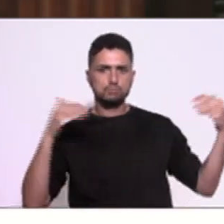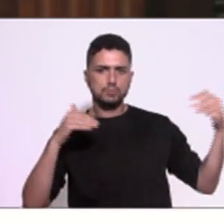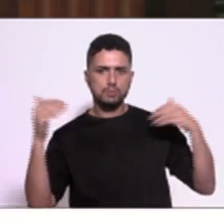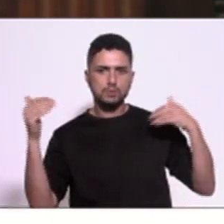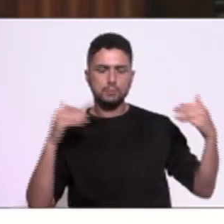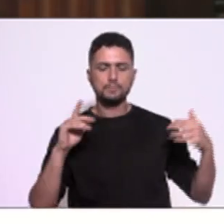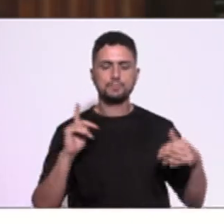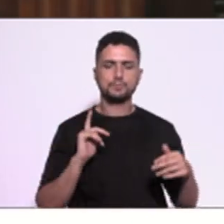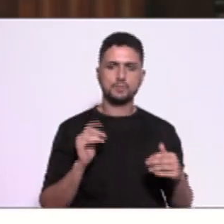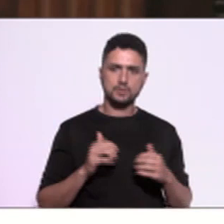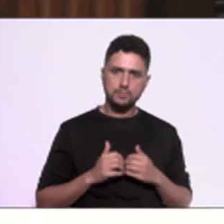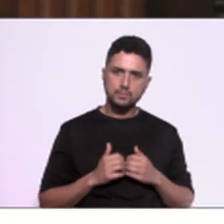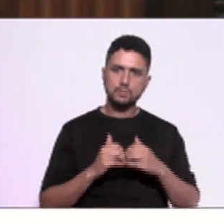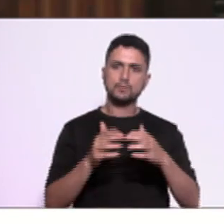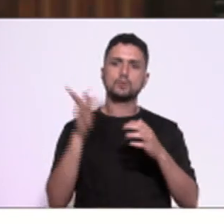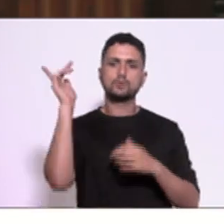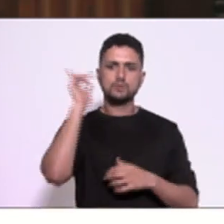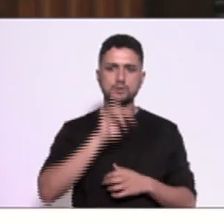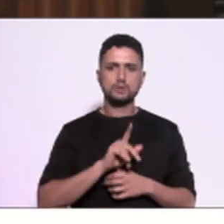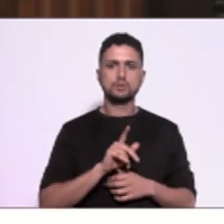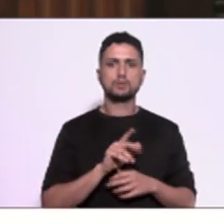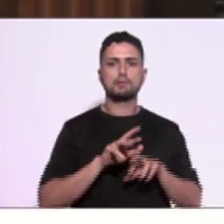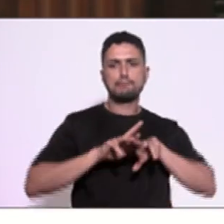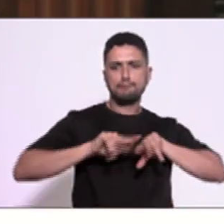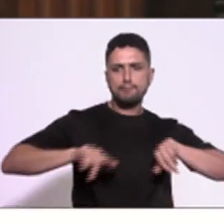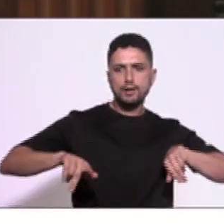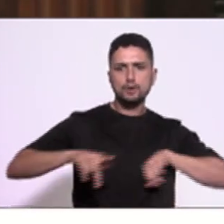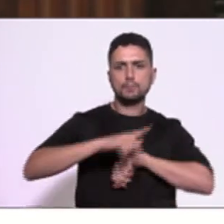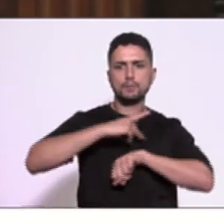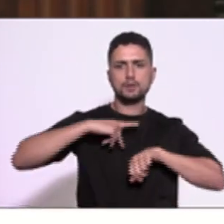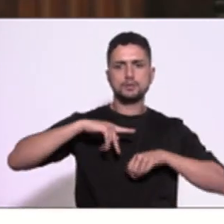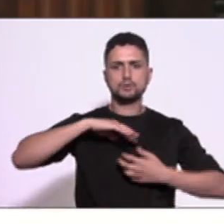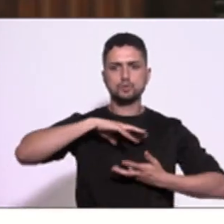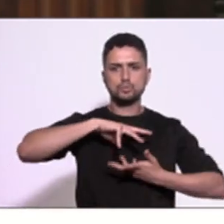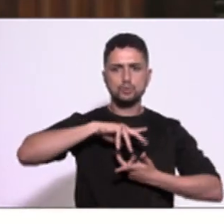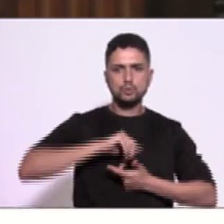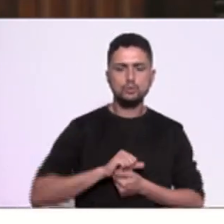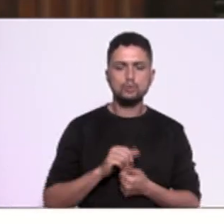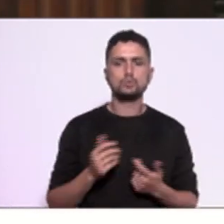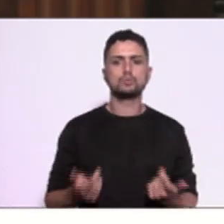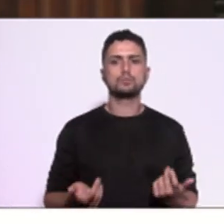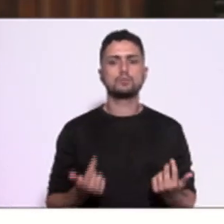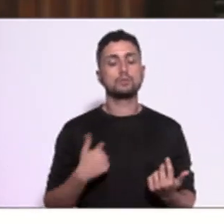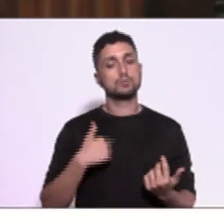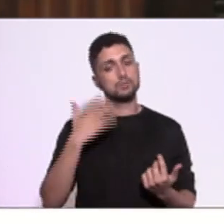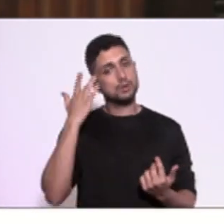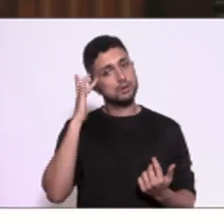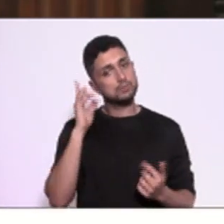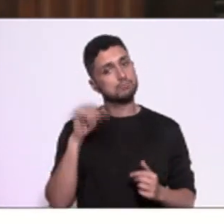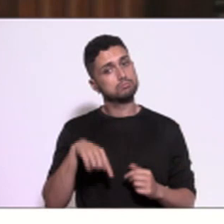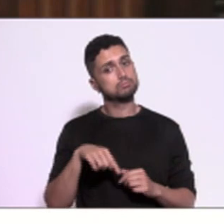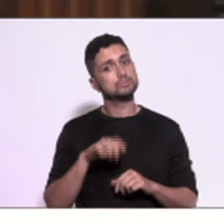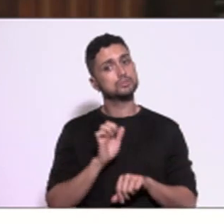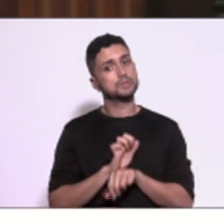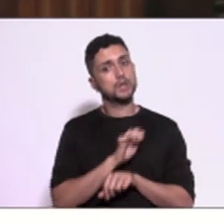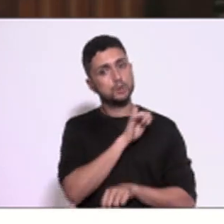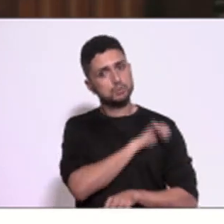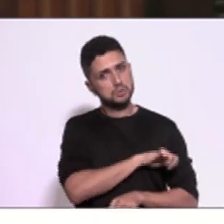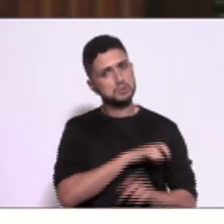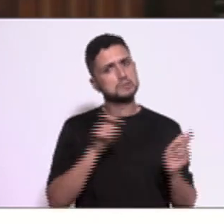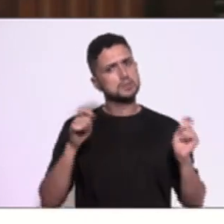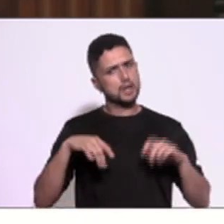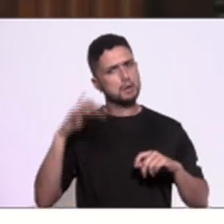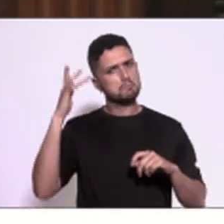tem alavancado o desenvolvimento de vários países no mundo inteiro, e eu acho que o Estado do Rio de Janeiro tem um